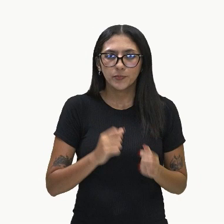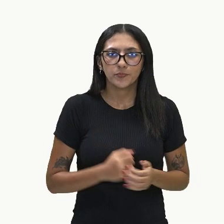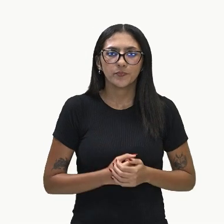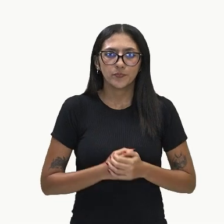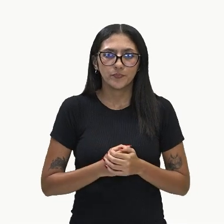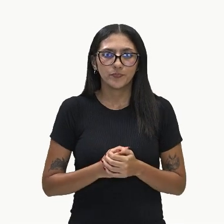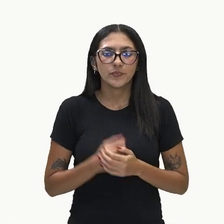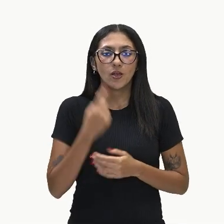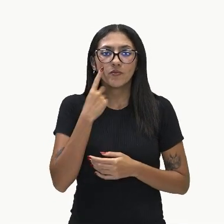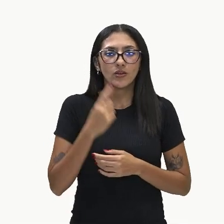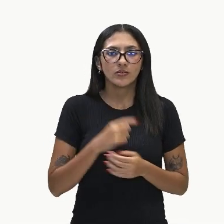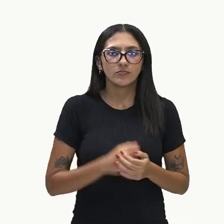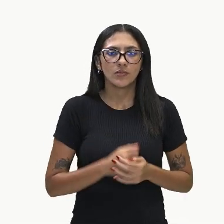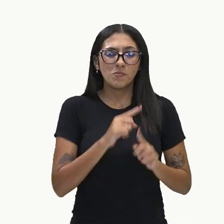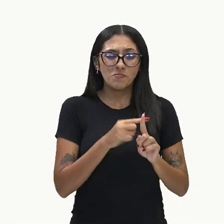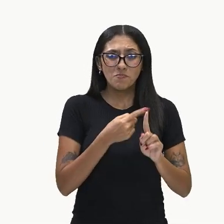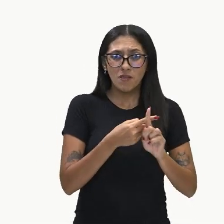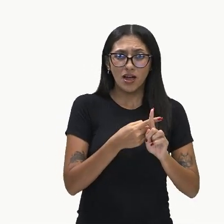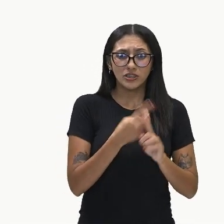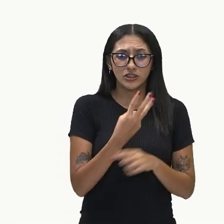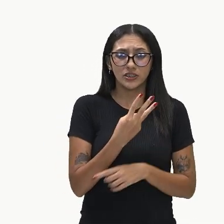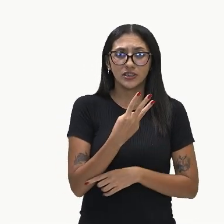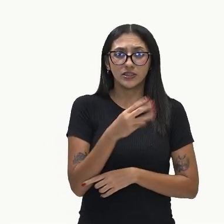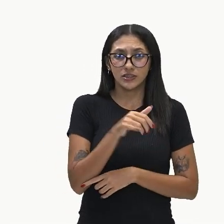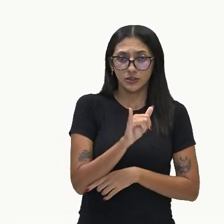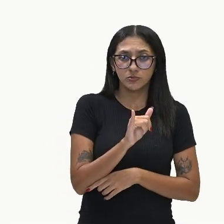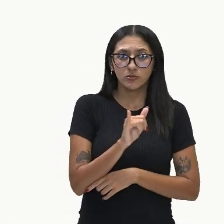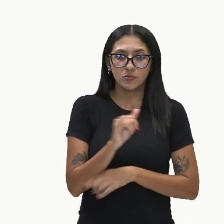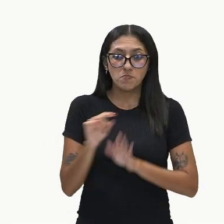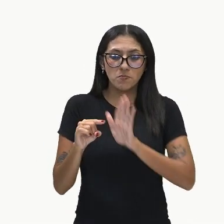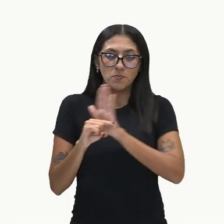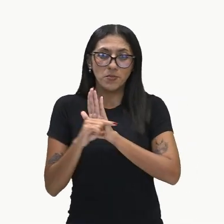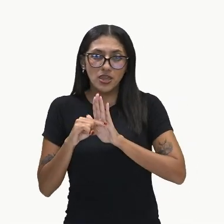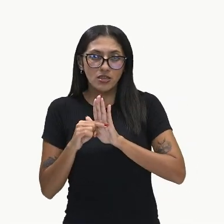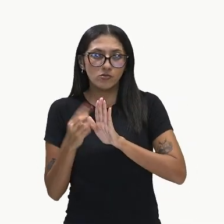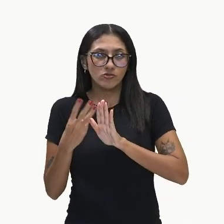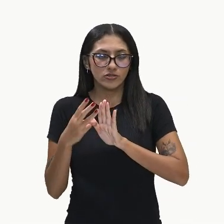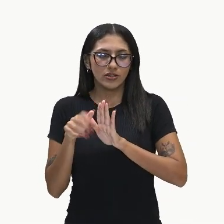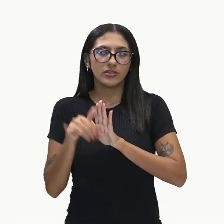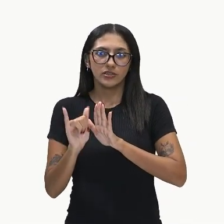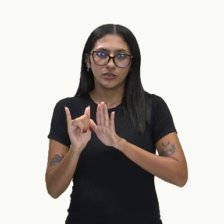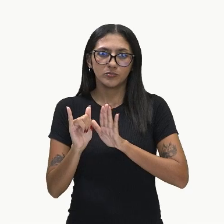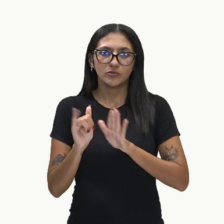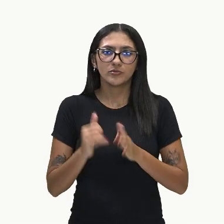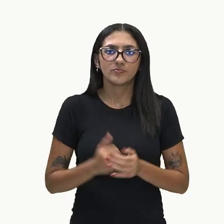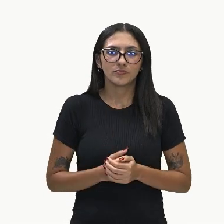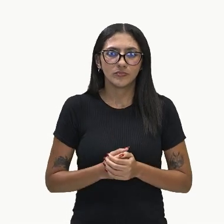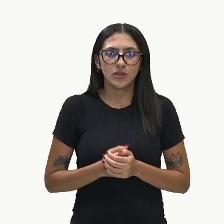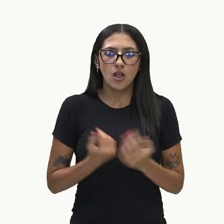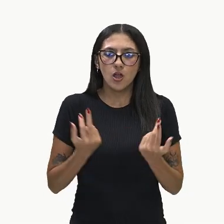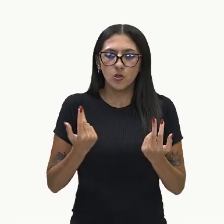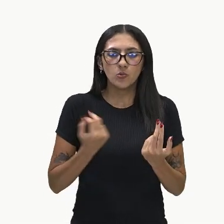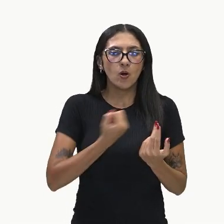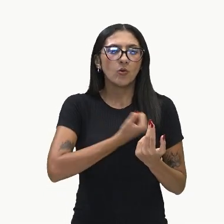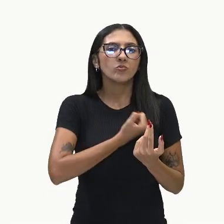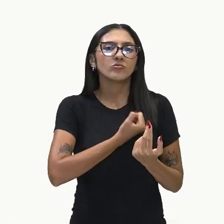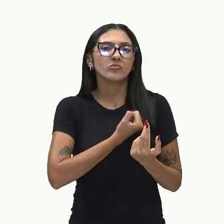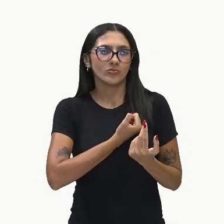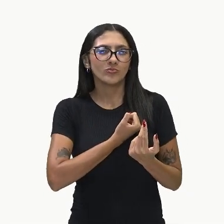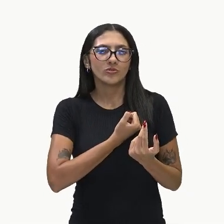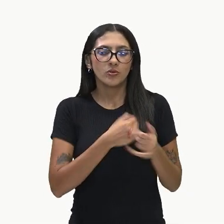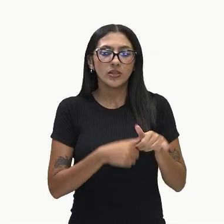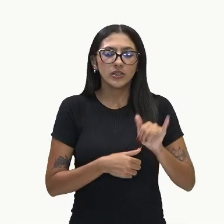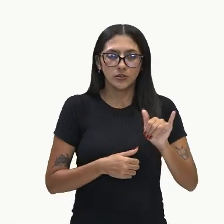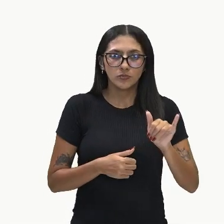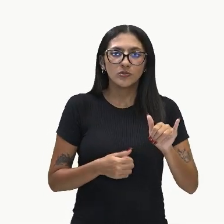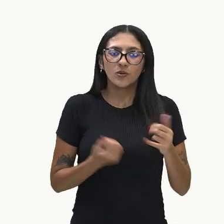um mais 3y e um menos 3y, tá? Mesmo número, tá? No caso, com a mesma letra,